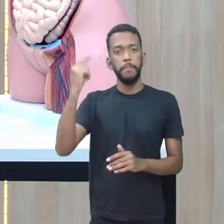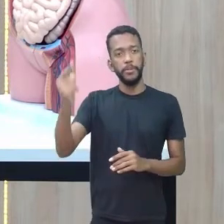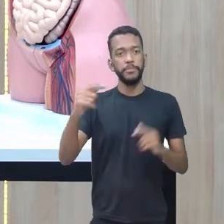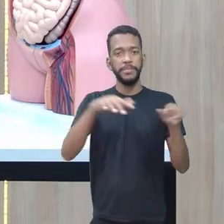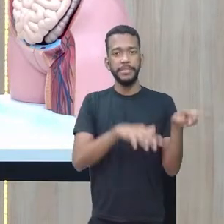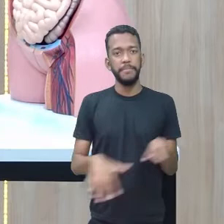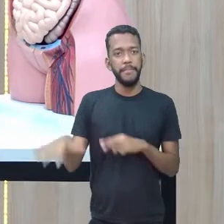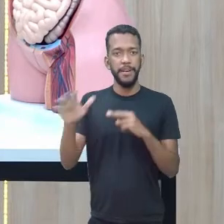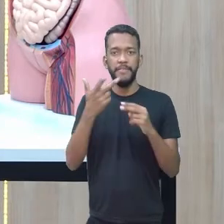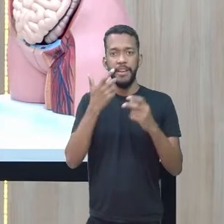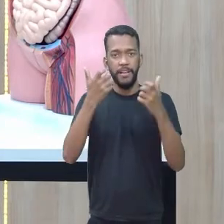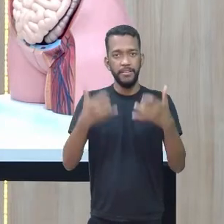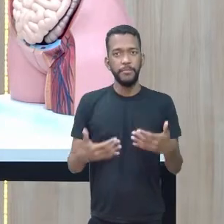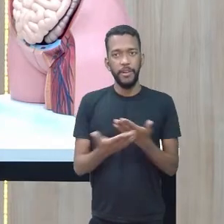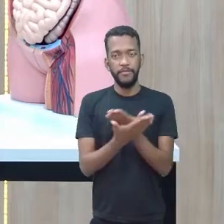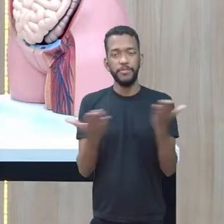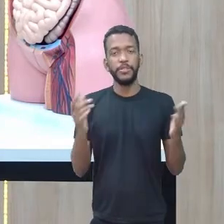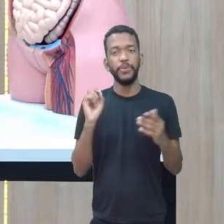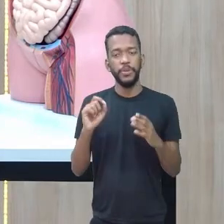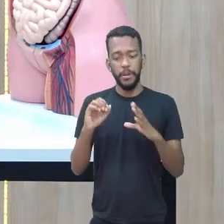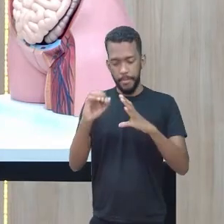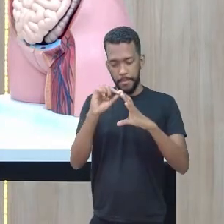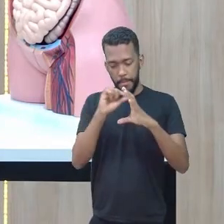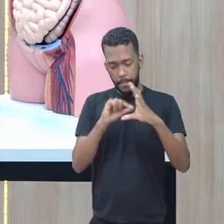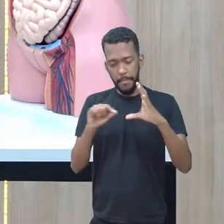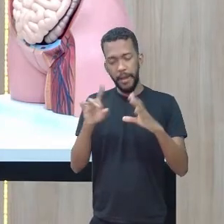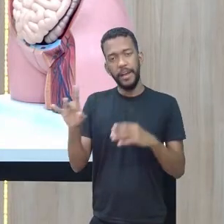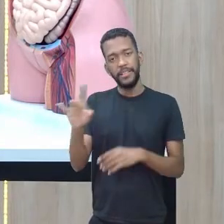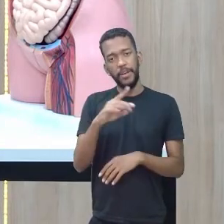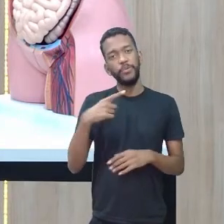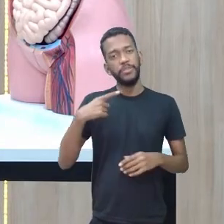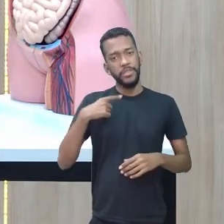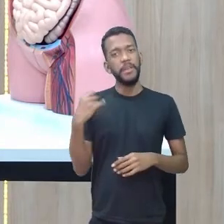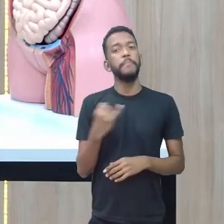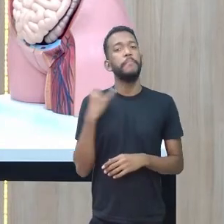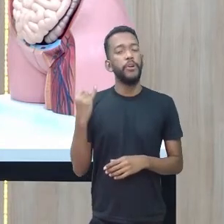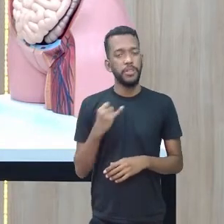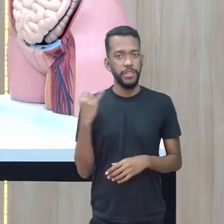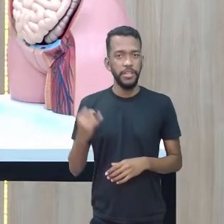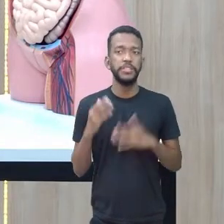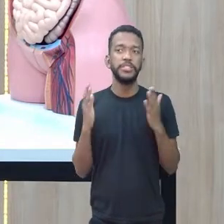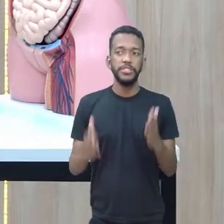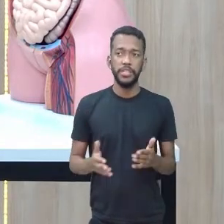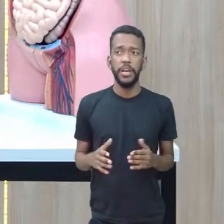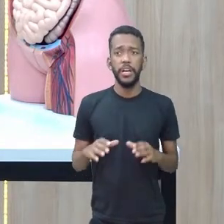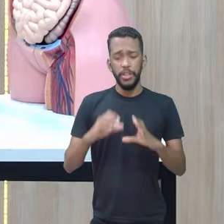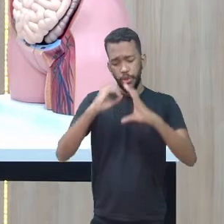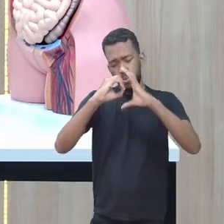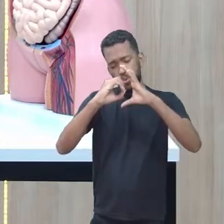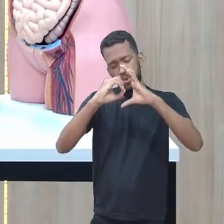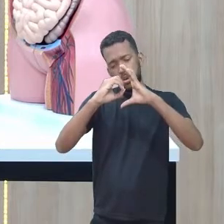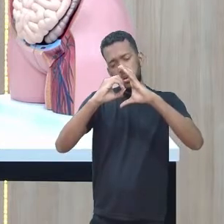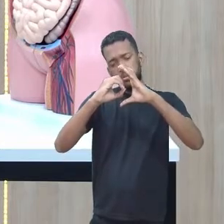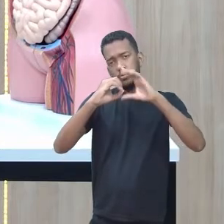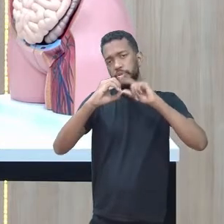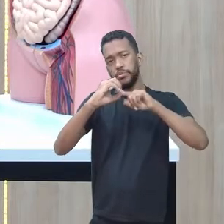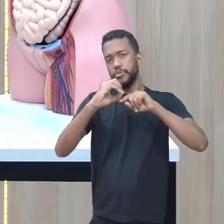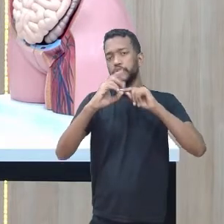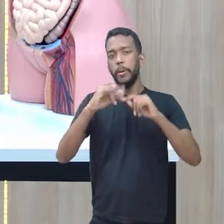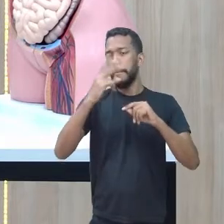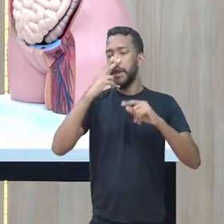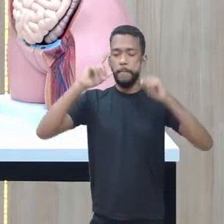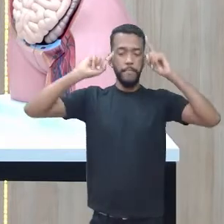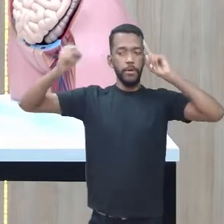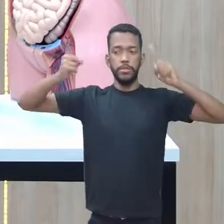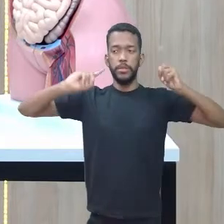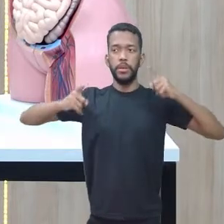semana, dizendo que são vocês, cada um tem a sua importância, são muito importantes. O núcleo só está ali com aquela pose de